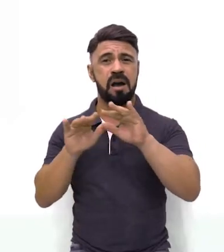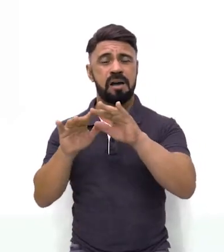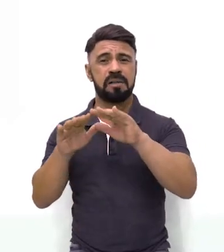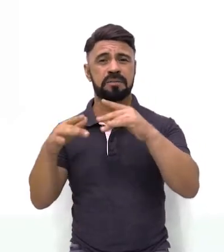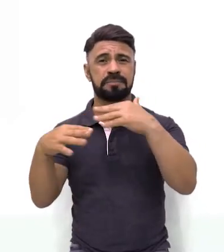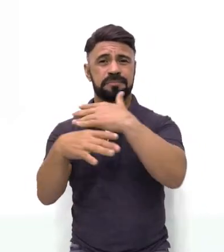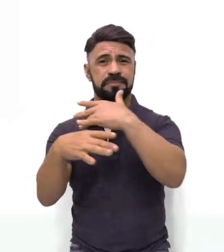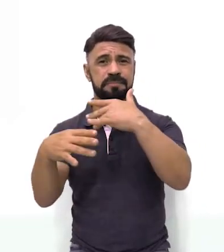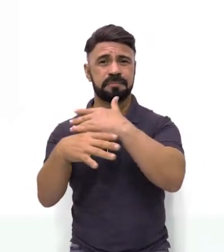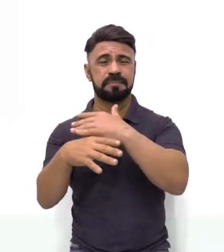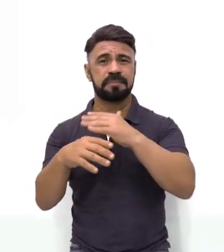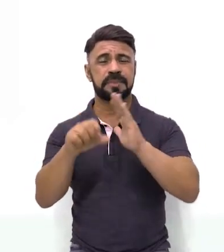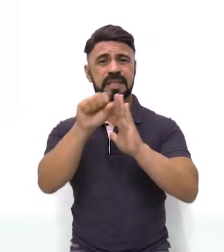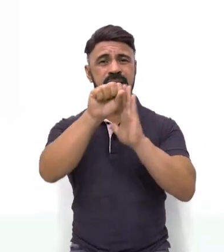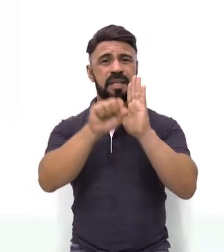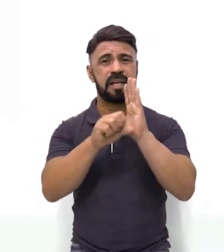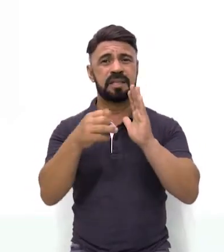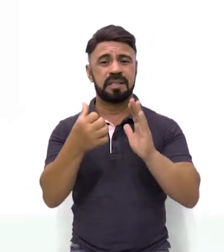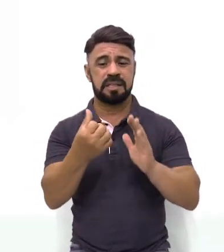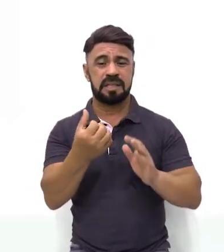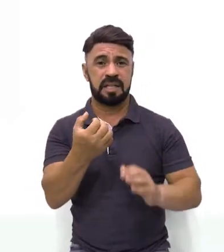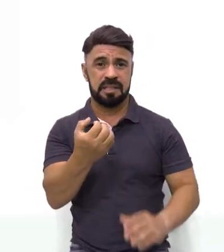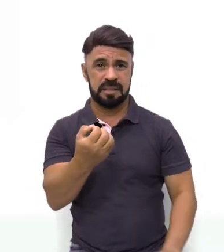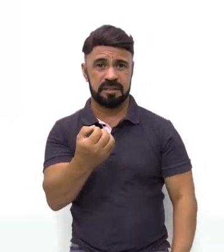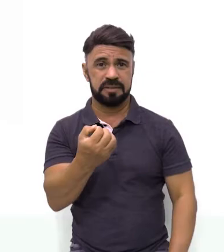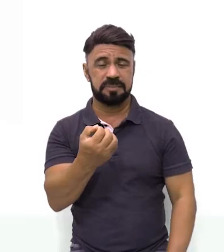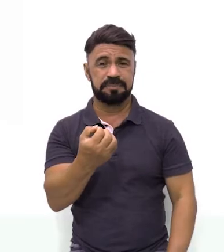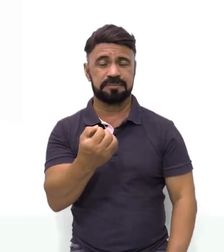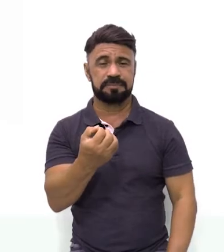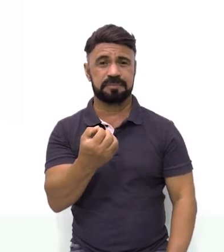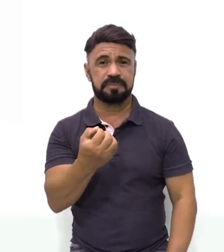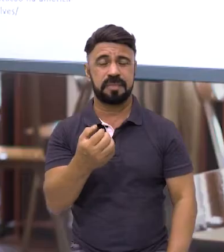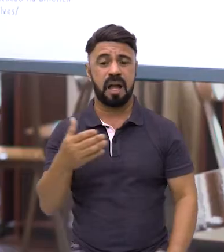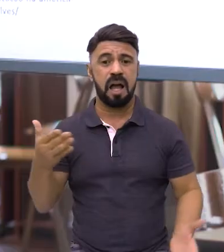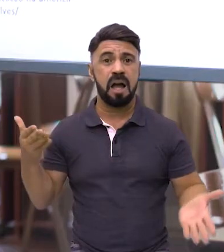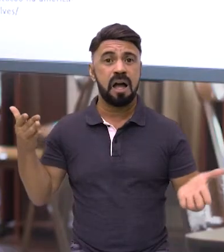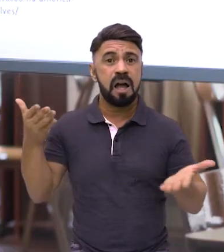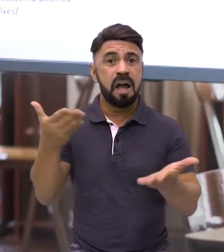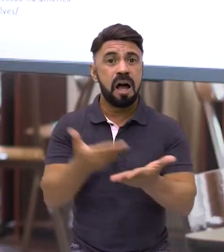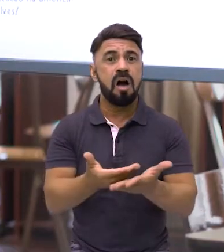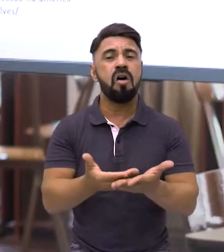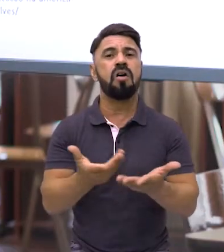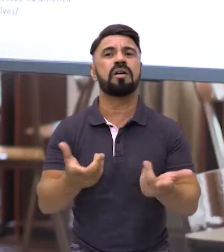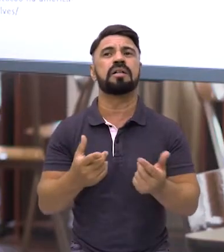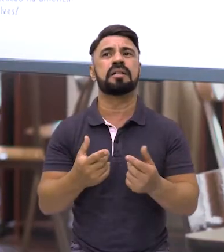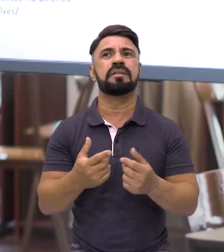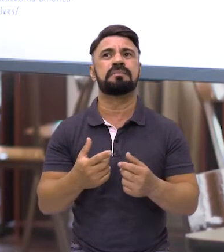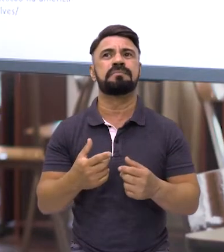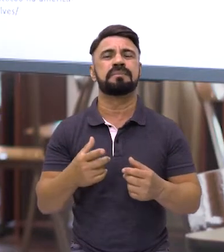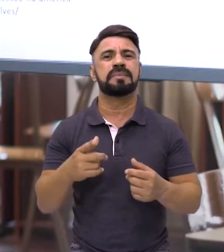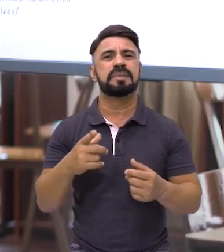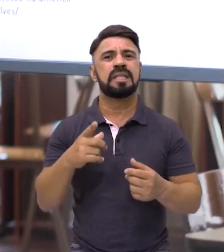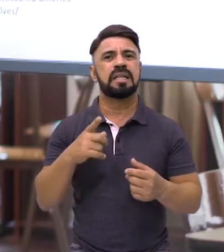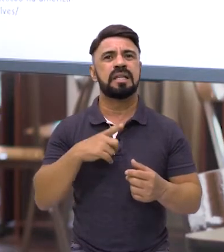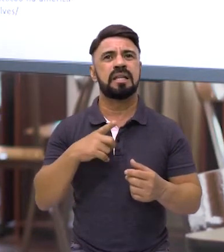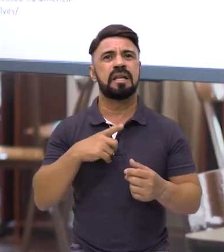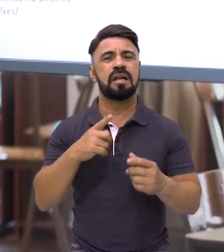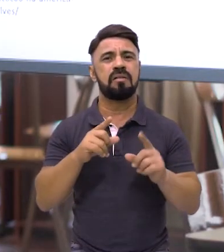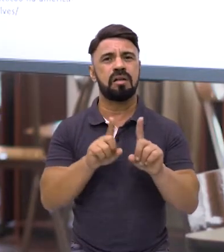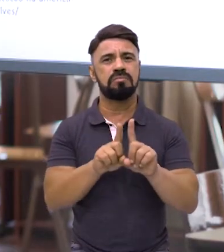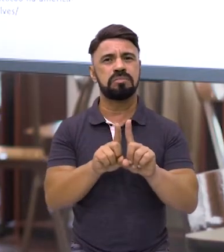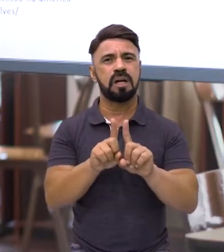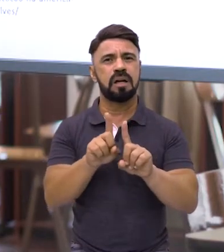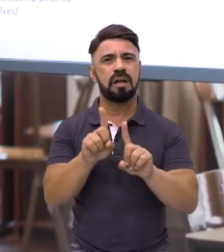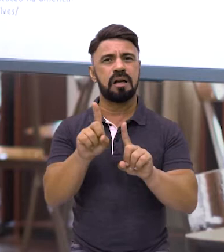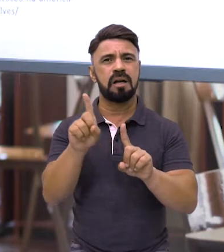da década de 60 até na atualidade. Essa linha só teve a tendência a